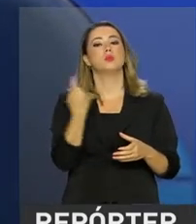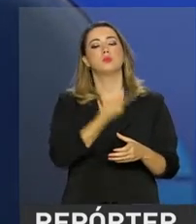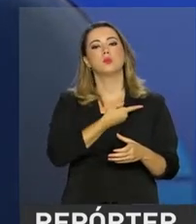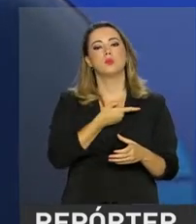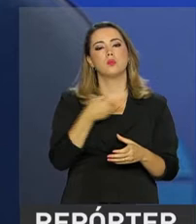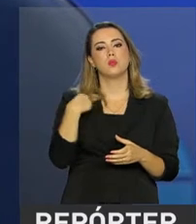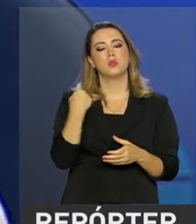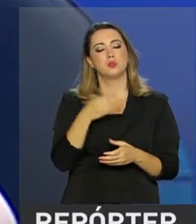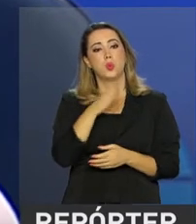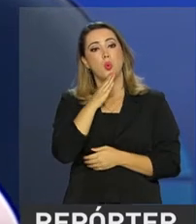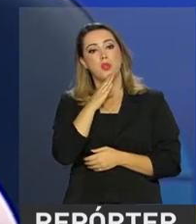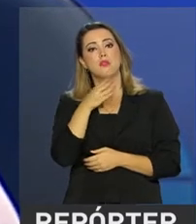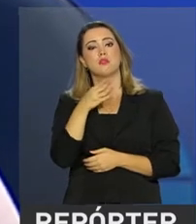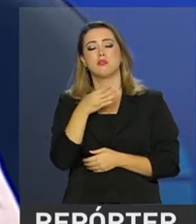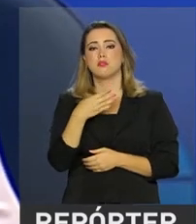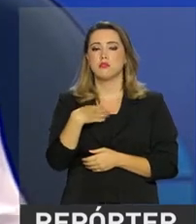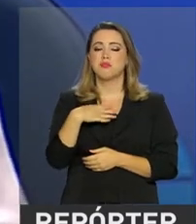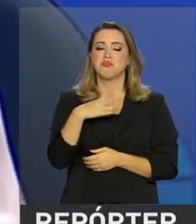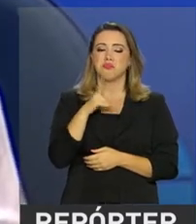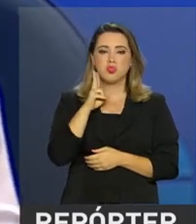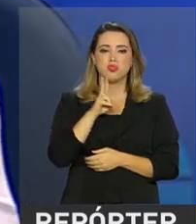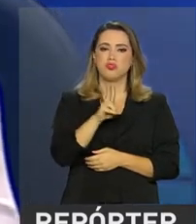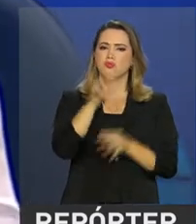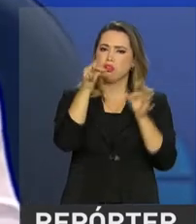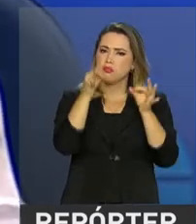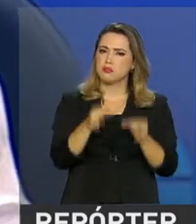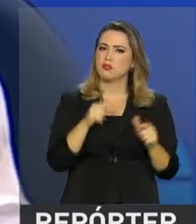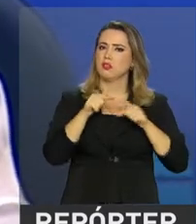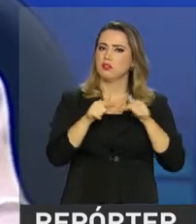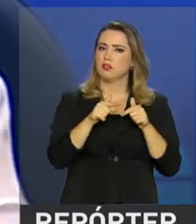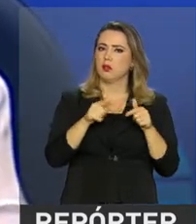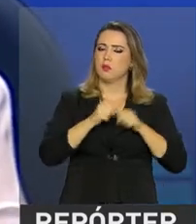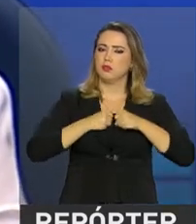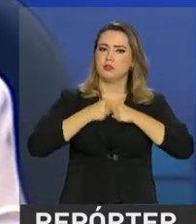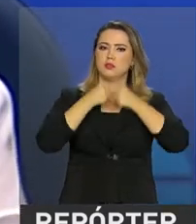expressão do reconhecimento público ao trabalho realizado.